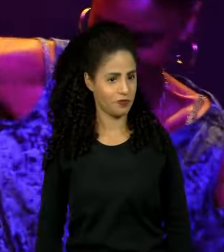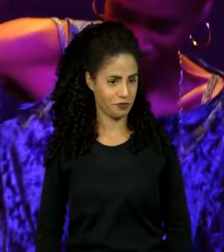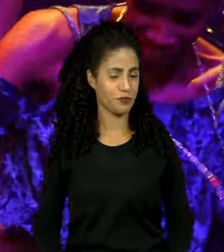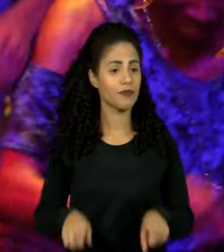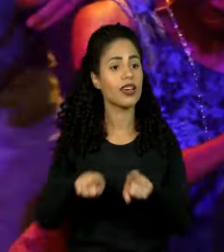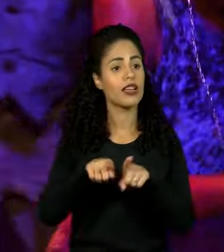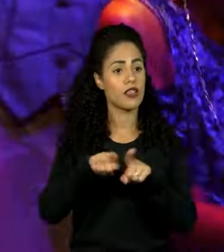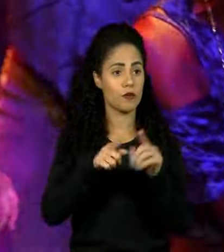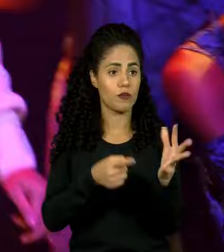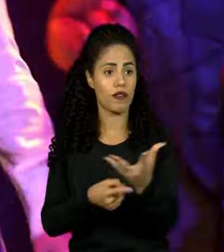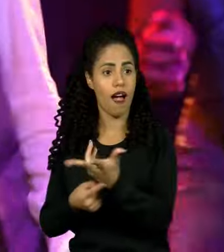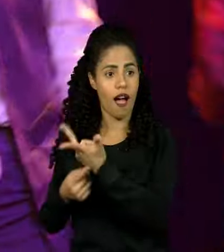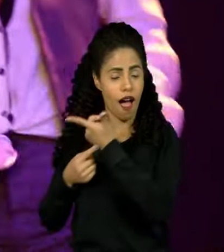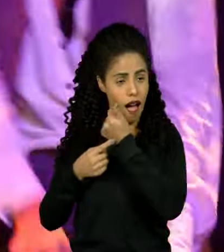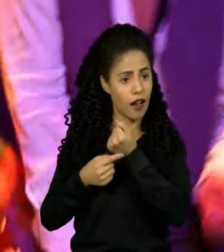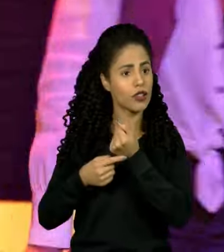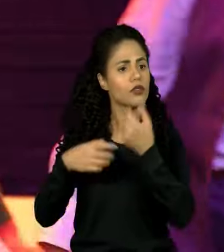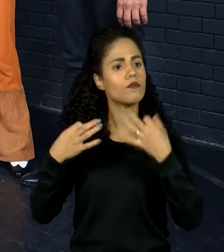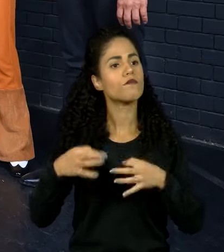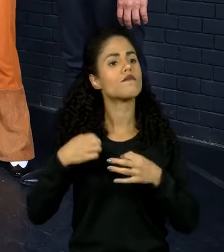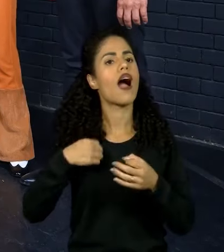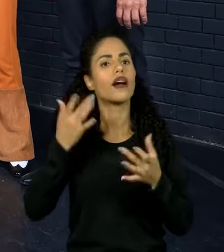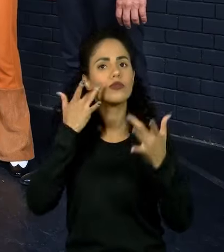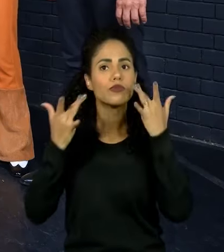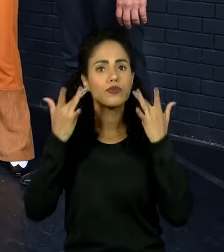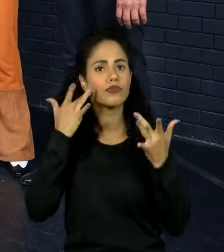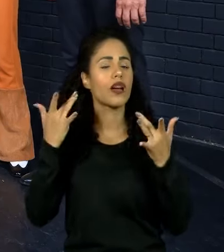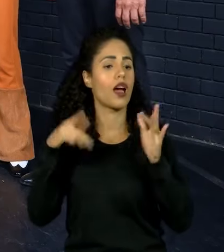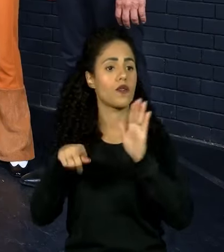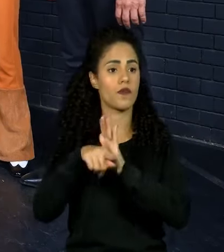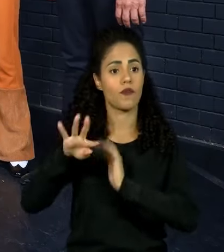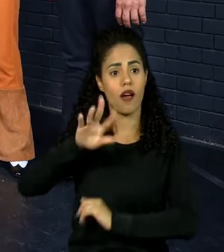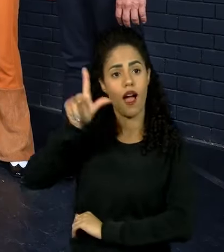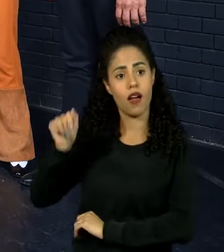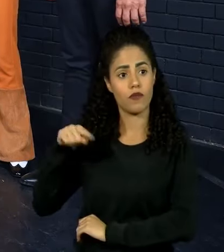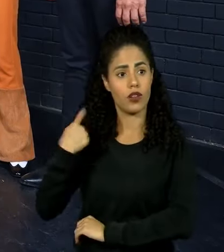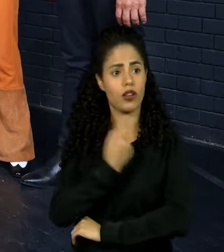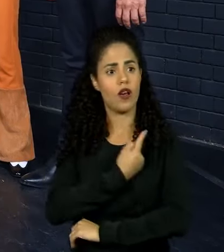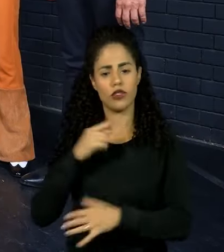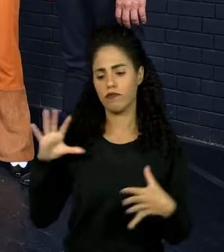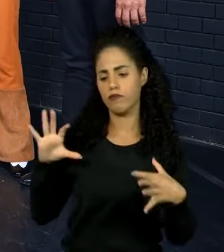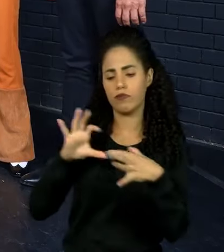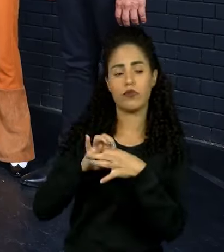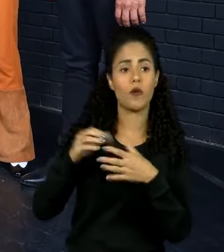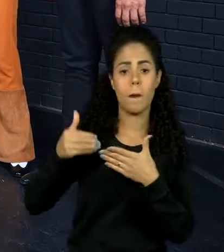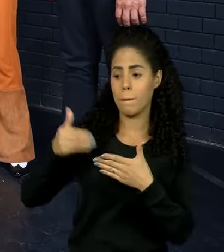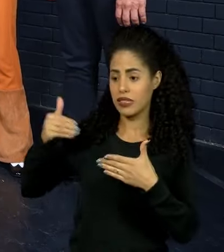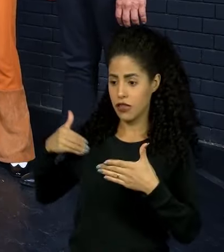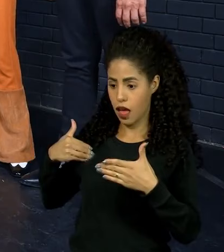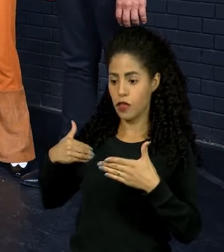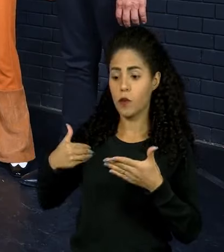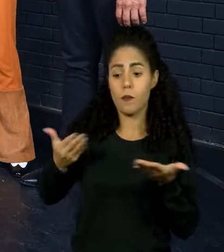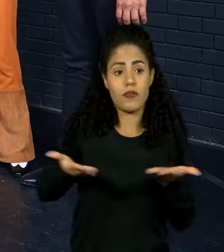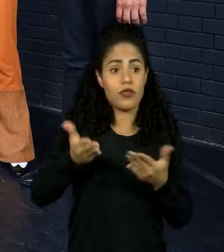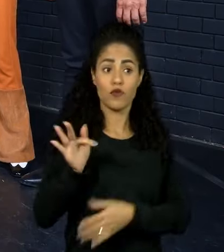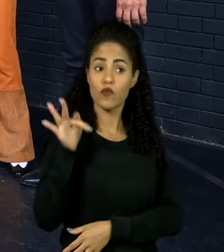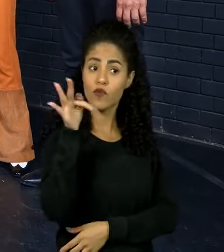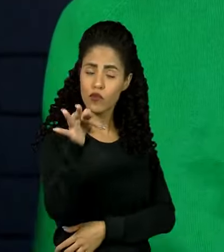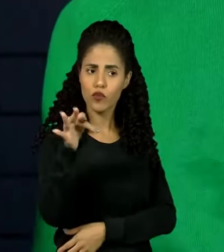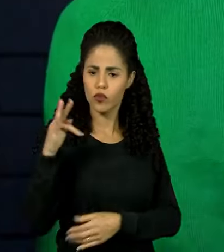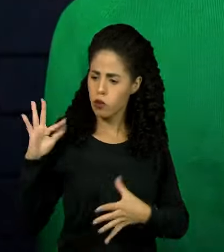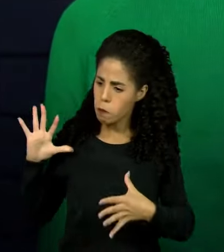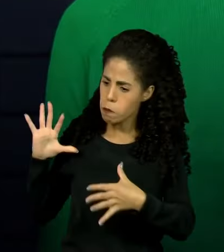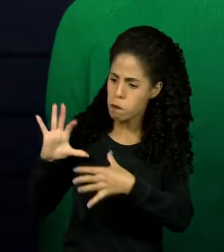também sou multiartista essa peça é afrofuturista e a gente conecta Passado Presente Futuro eh e